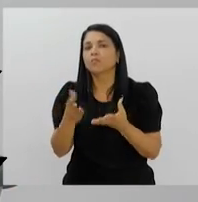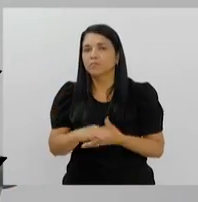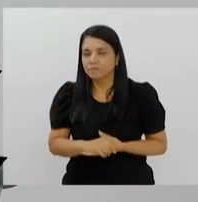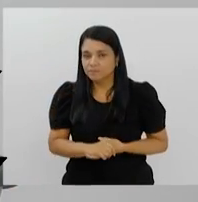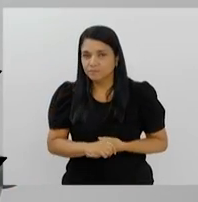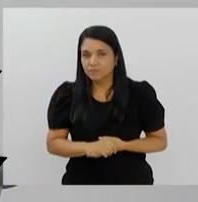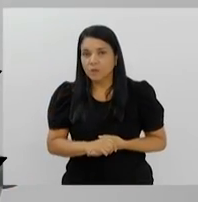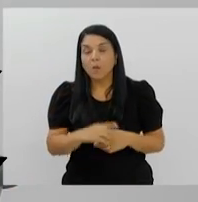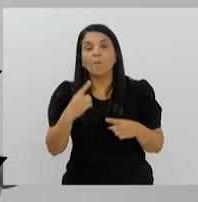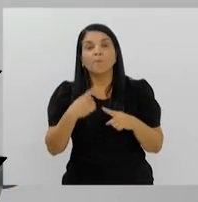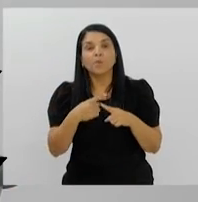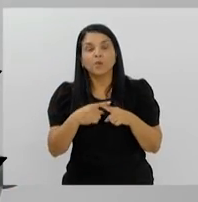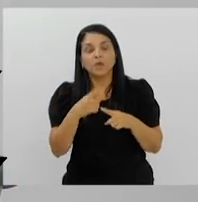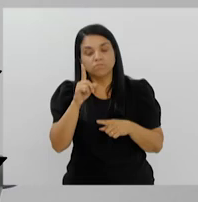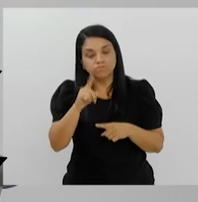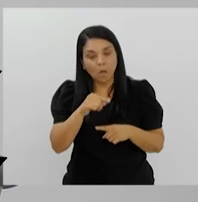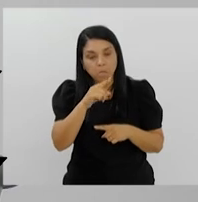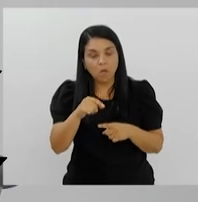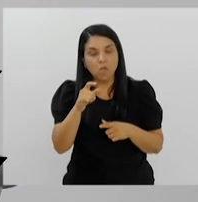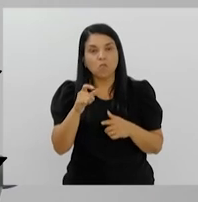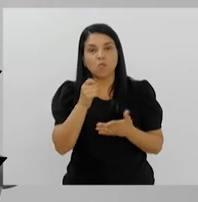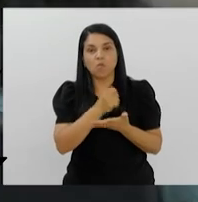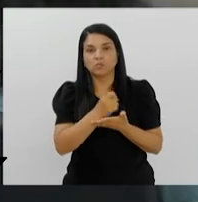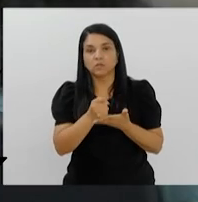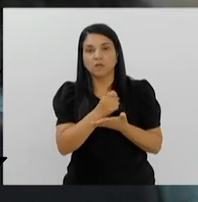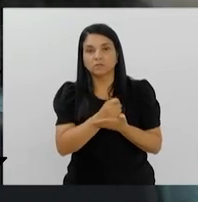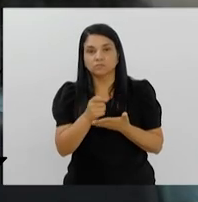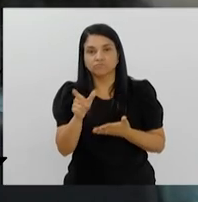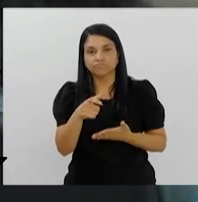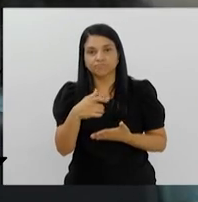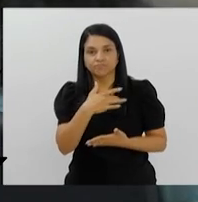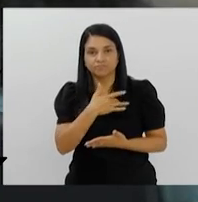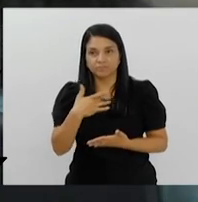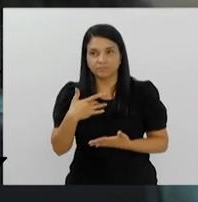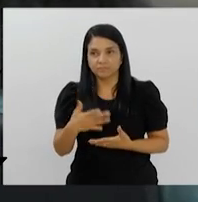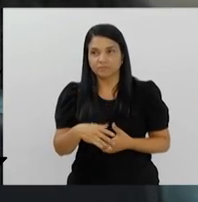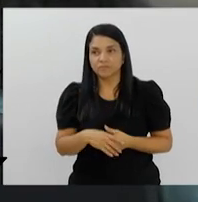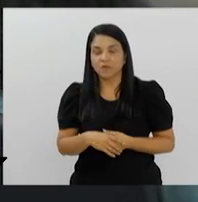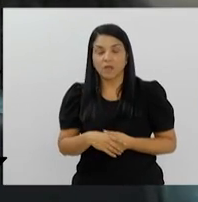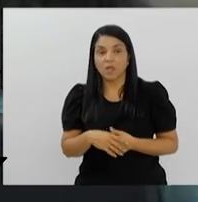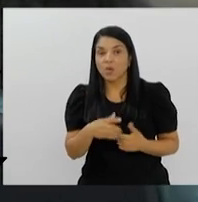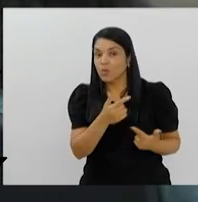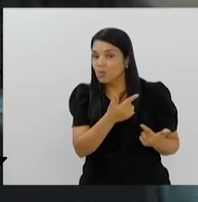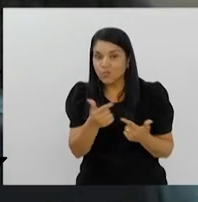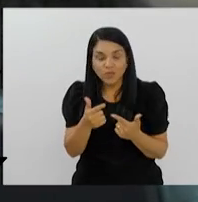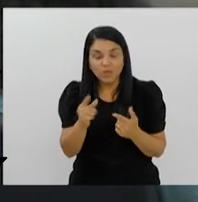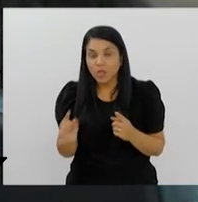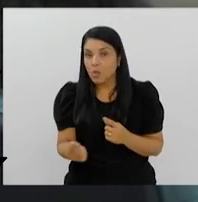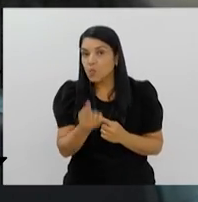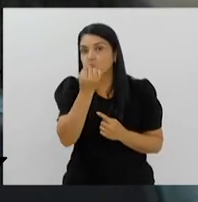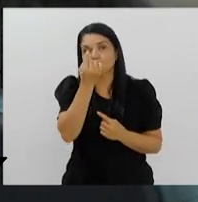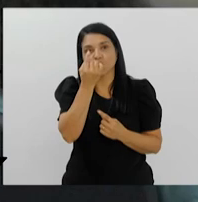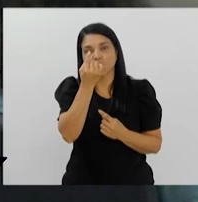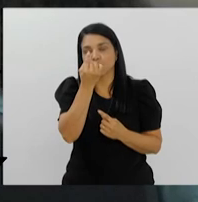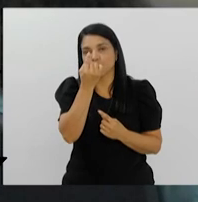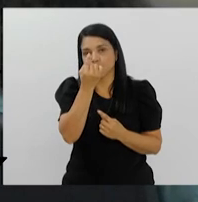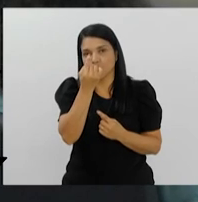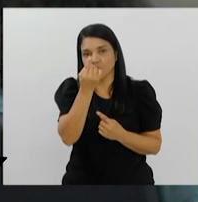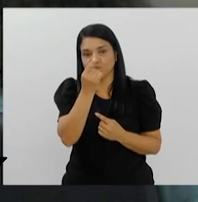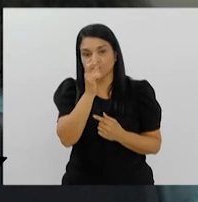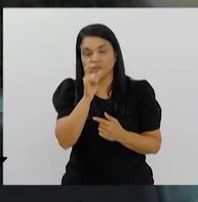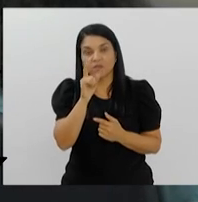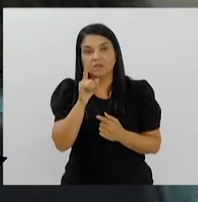Por que que rompeu unilateralmente os contratos excelência não tenho nenhum caso concreto assim objetivo para dizer que houve um